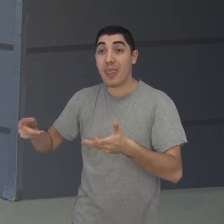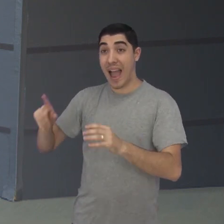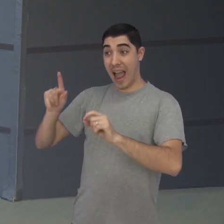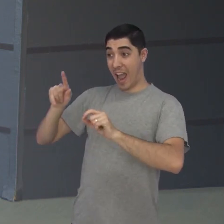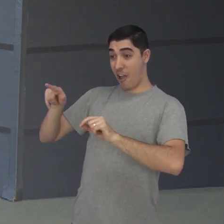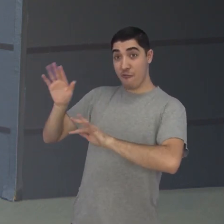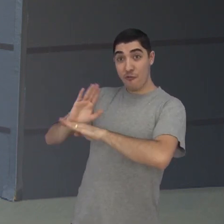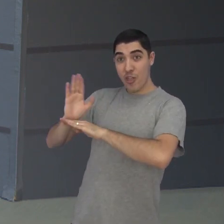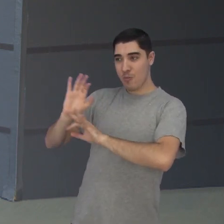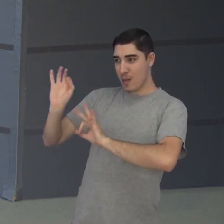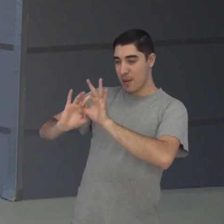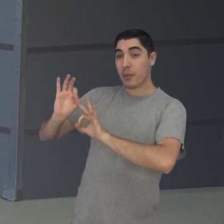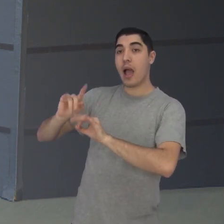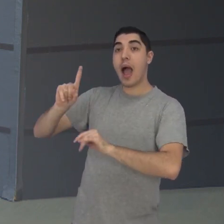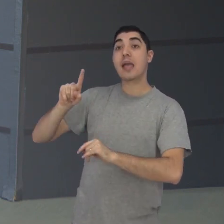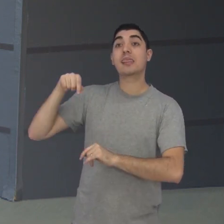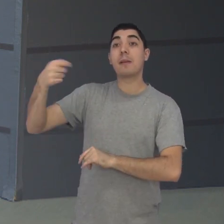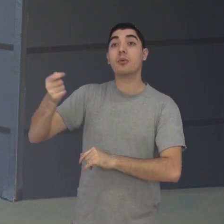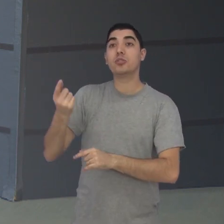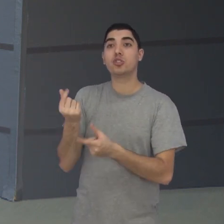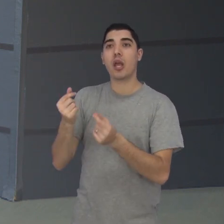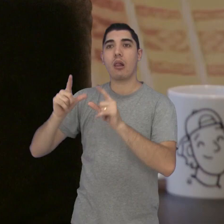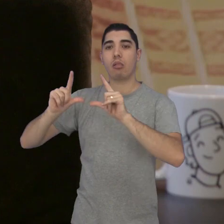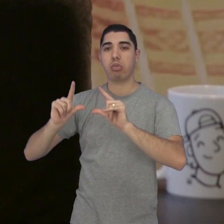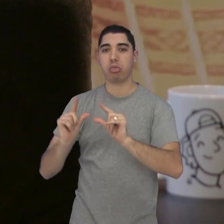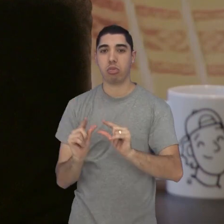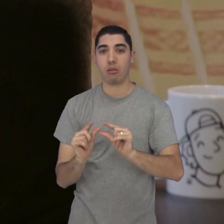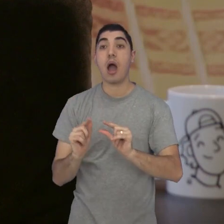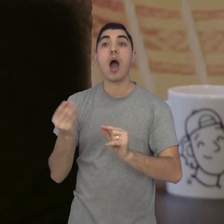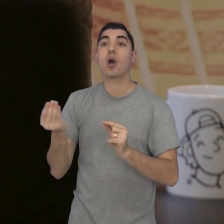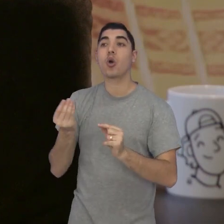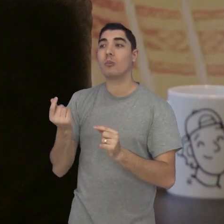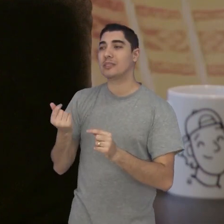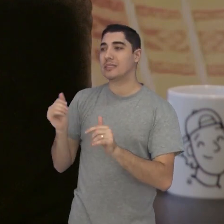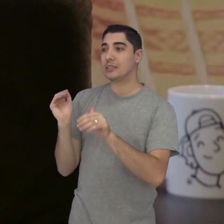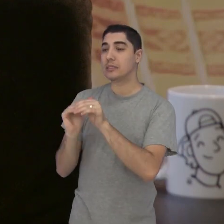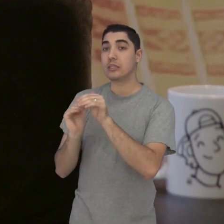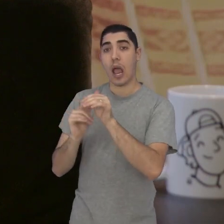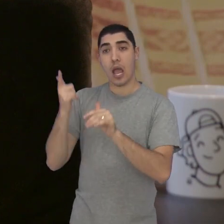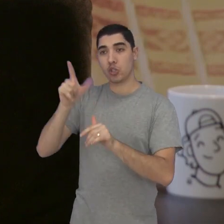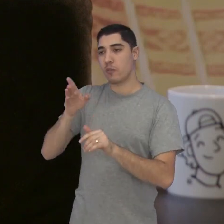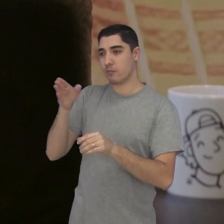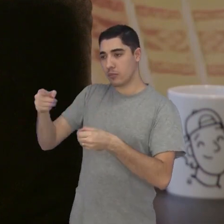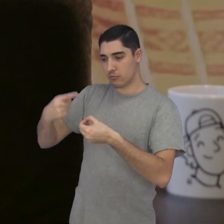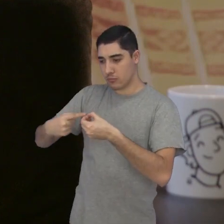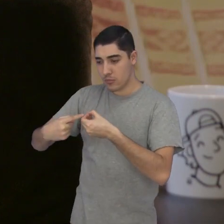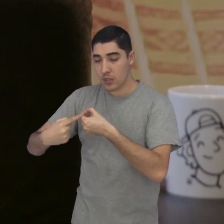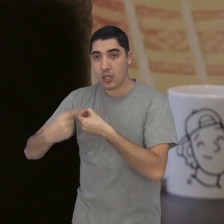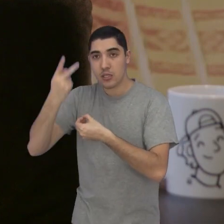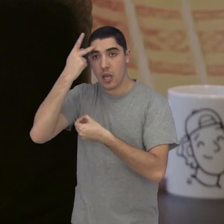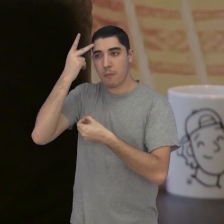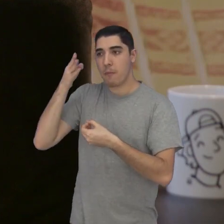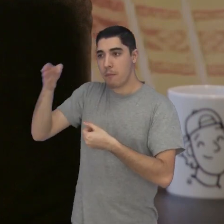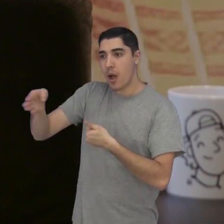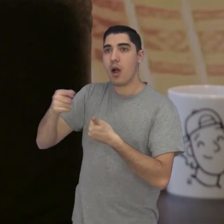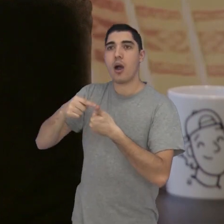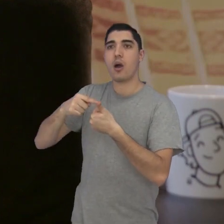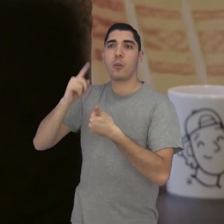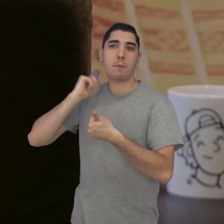dinheiro. Como é que eu vou fazer as cópias? Ele saía do interior de São Paulo, Paraná, Minas, fazendo show de circo.